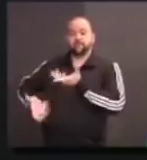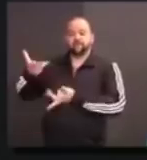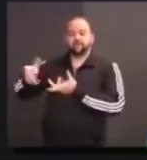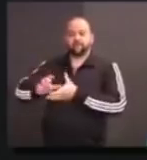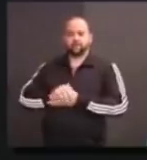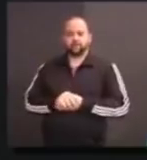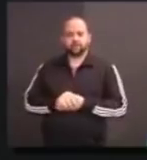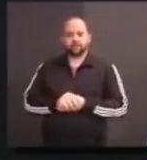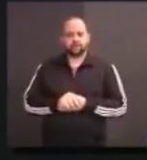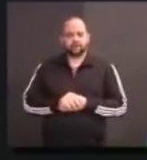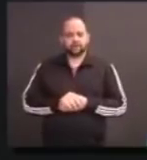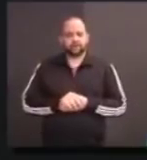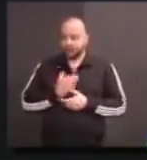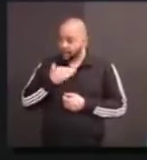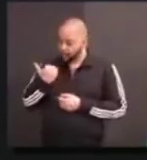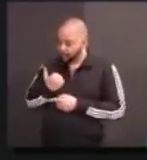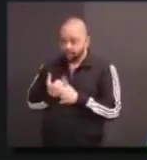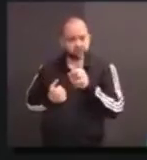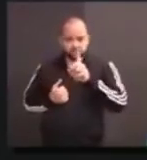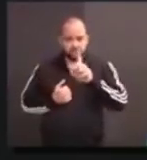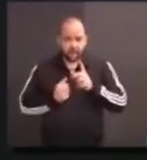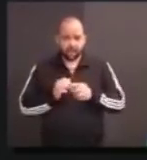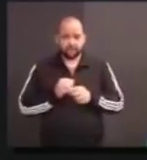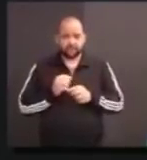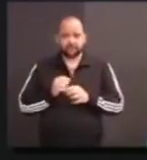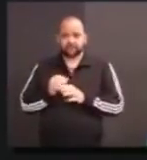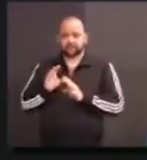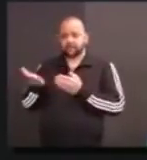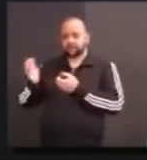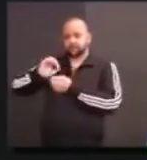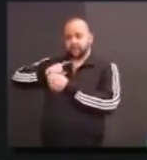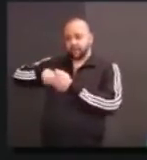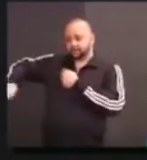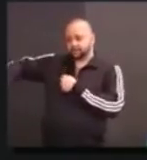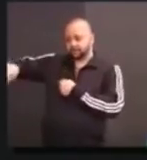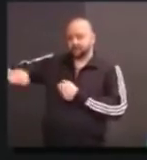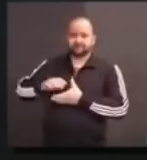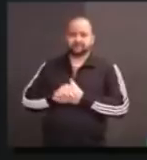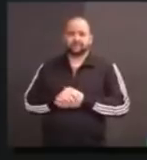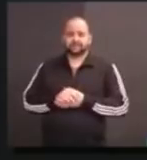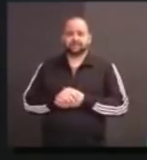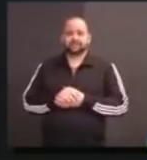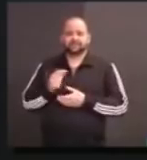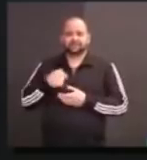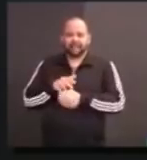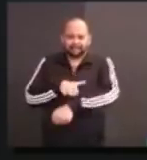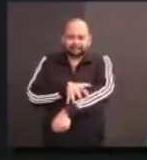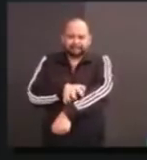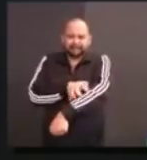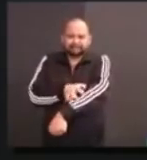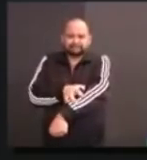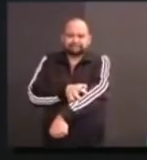Mas ela morreu? Não, ela está ali atrás, ali, ó, toda queimada.